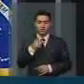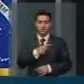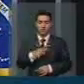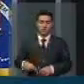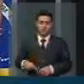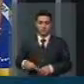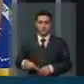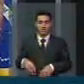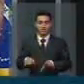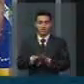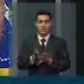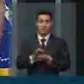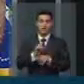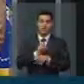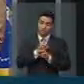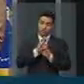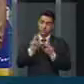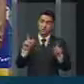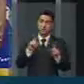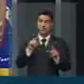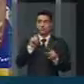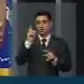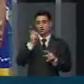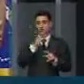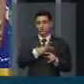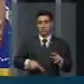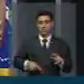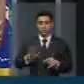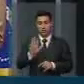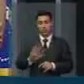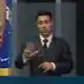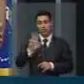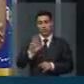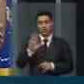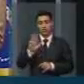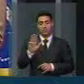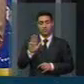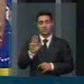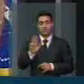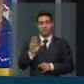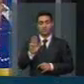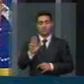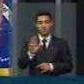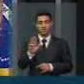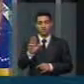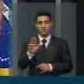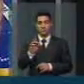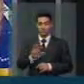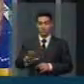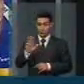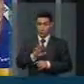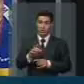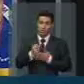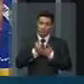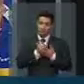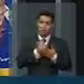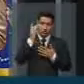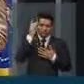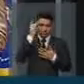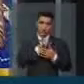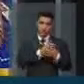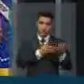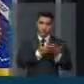República, inclusive do ex-presidente Lula, que é exatamente aquele que a elegeu. Aqui, com